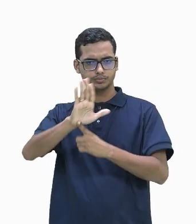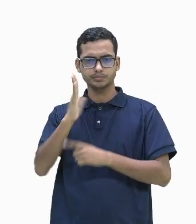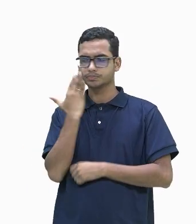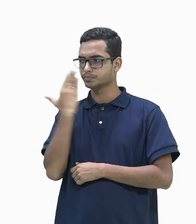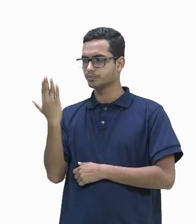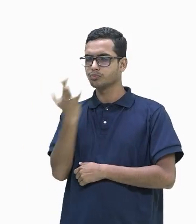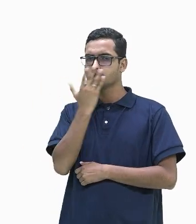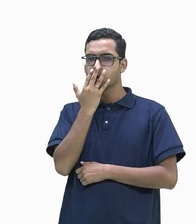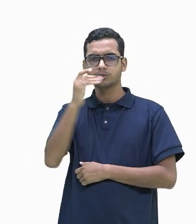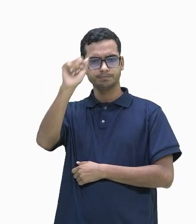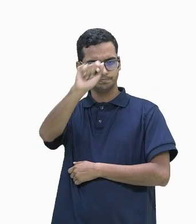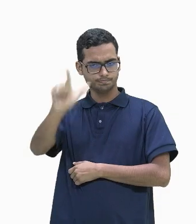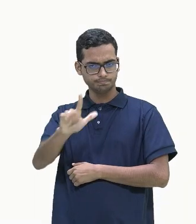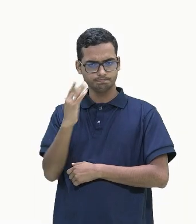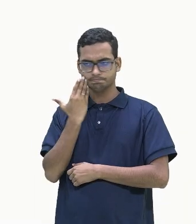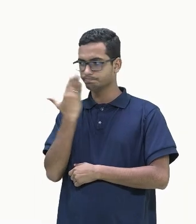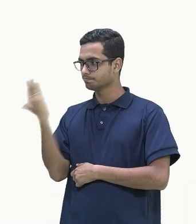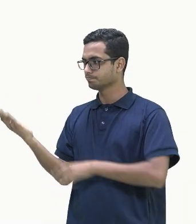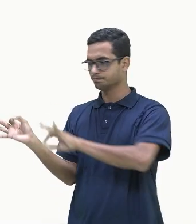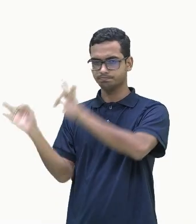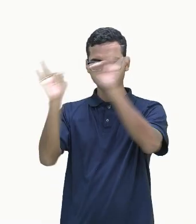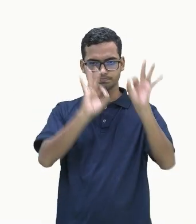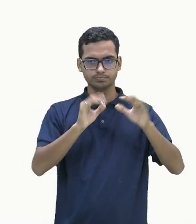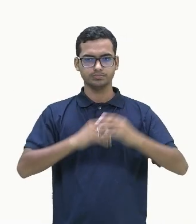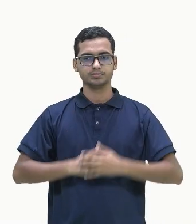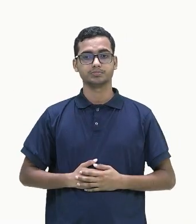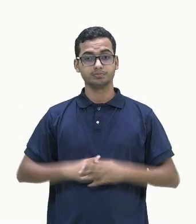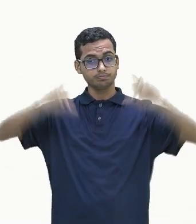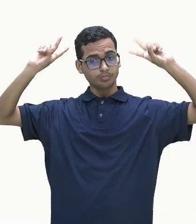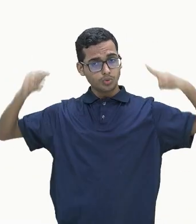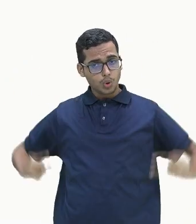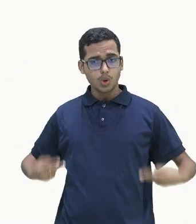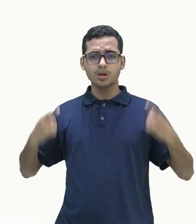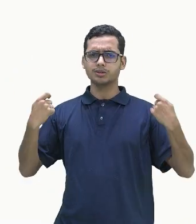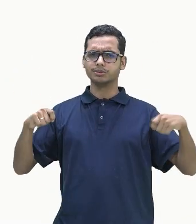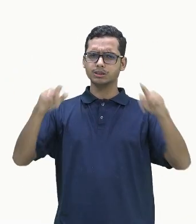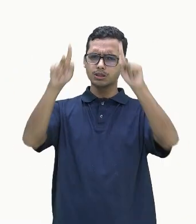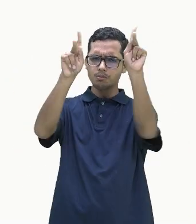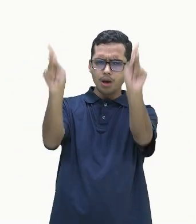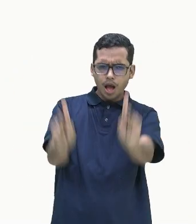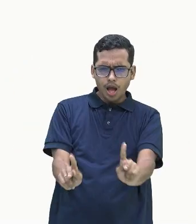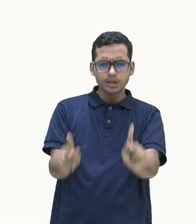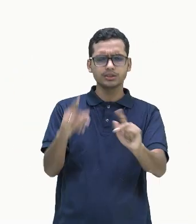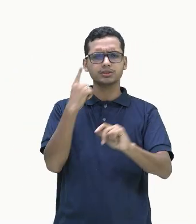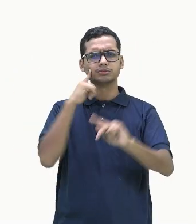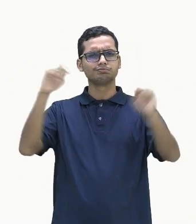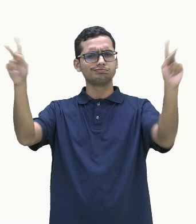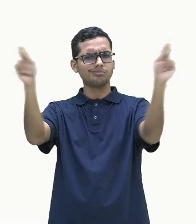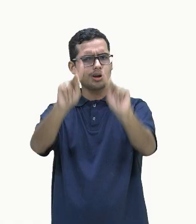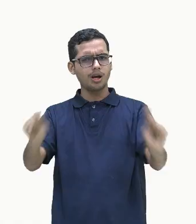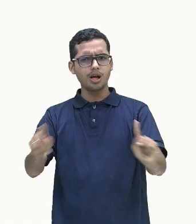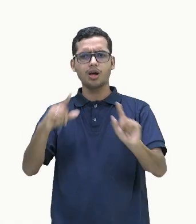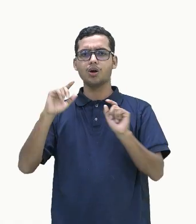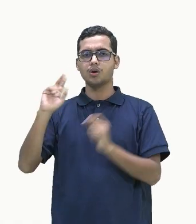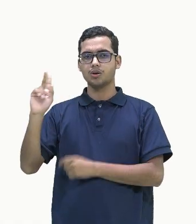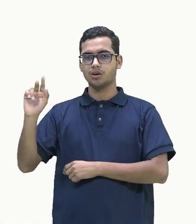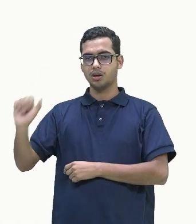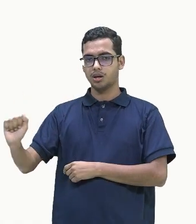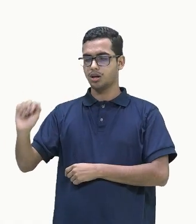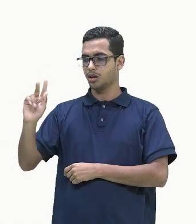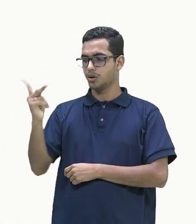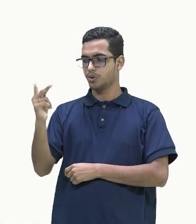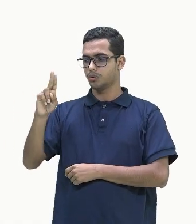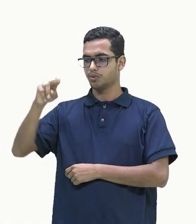observar apenas eles, tá? Então, a humanidade precisa de pais. Tenho aqui o meu sujeito é a